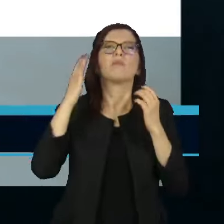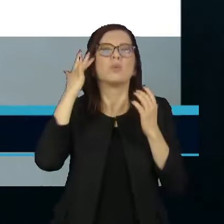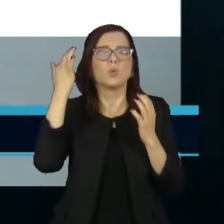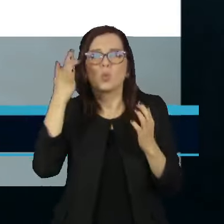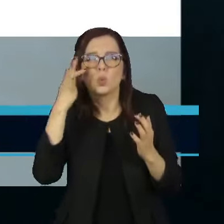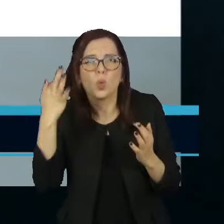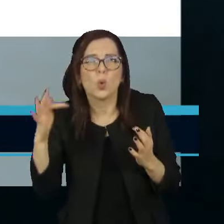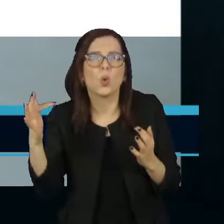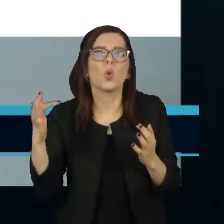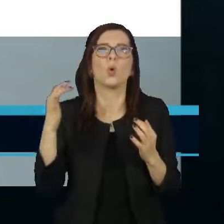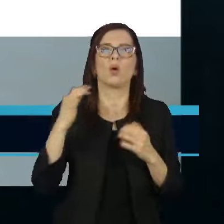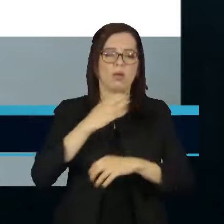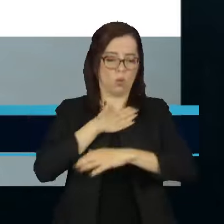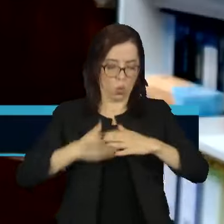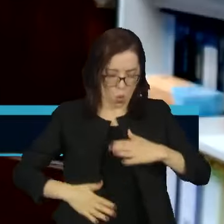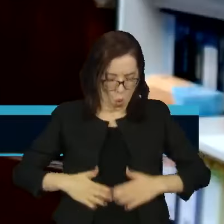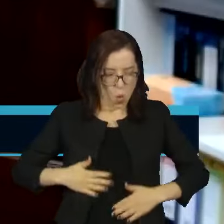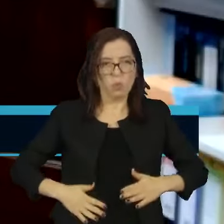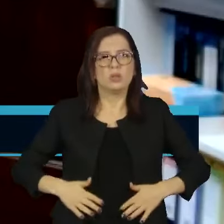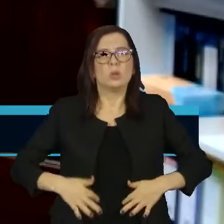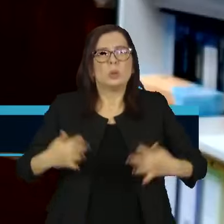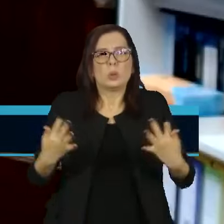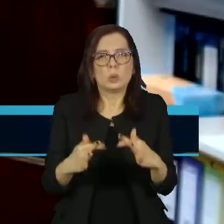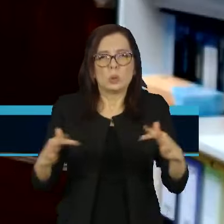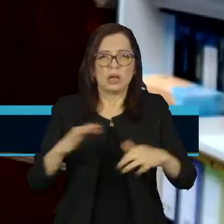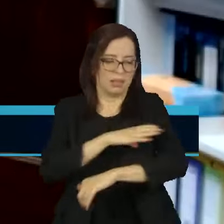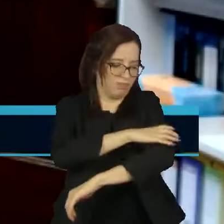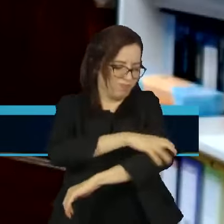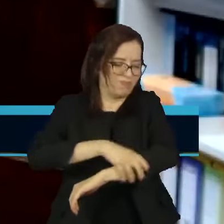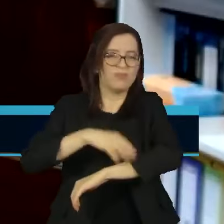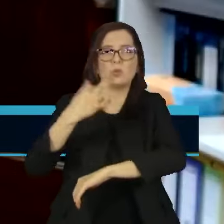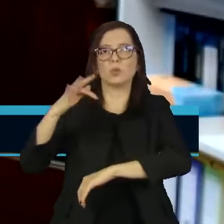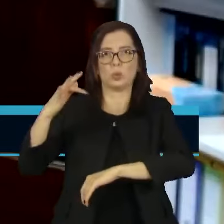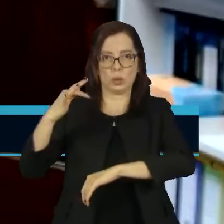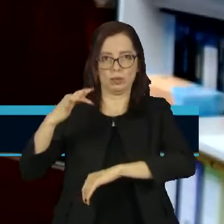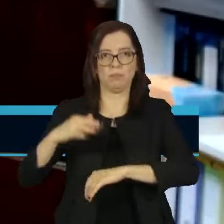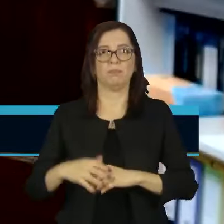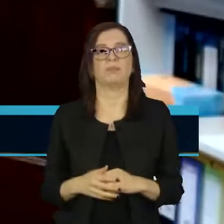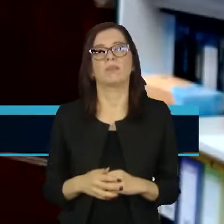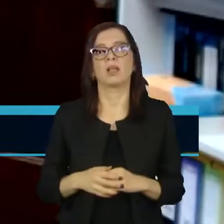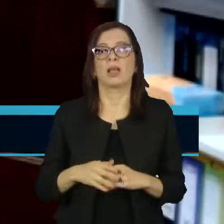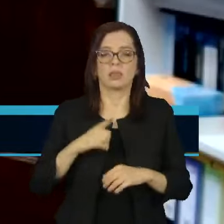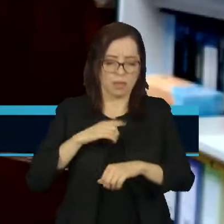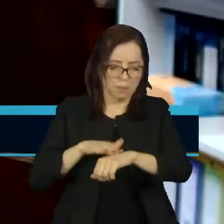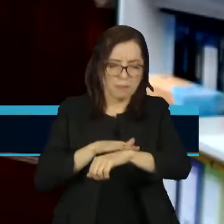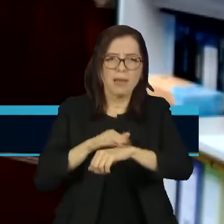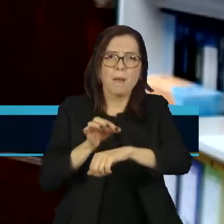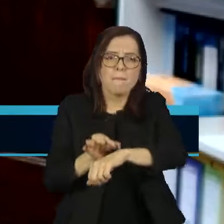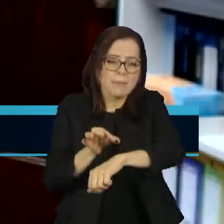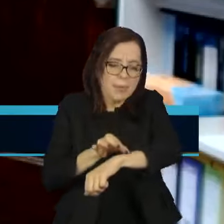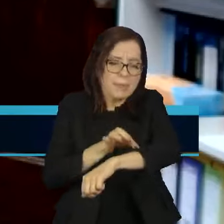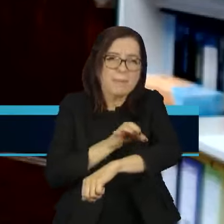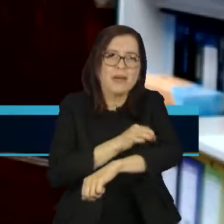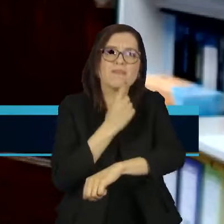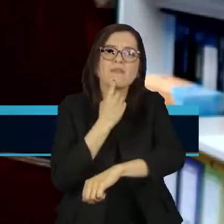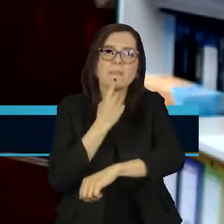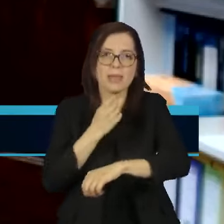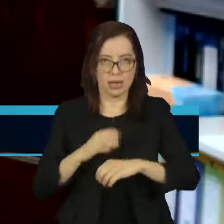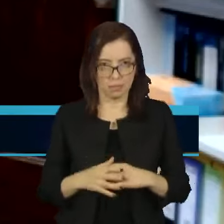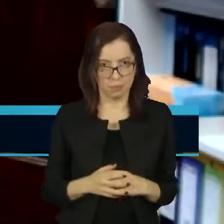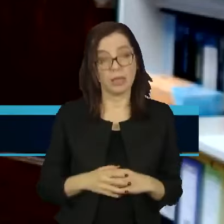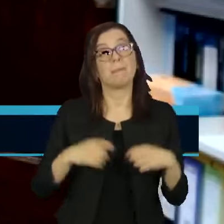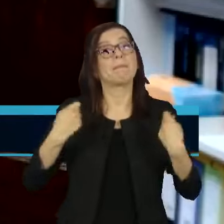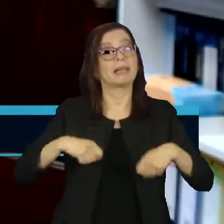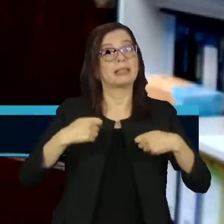abdômen, além de manchas na pele. Para evitar mortes, é fazer um treinamento adequado dos profissionais